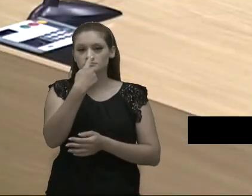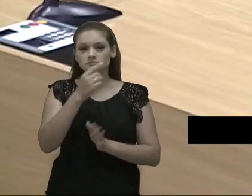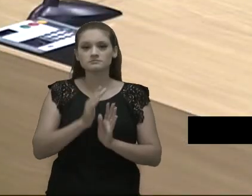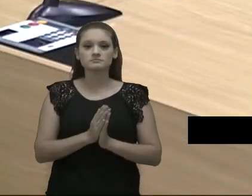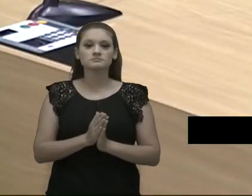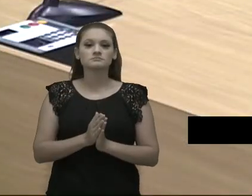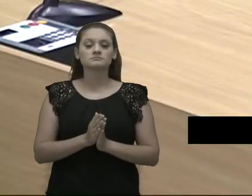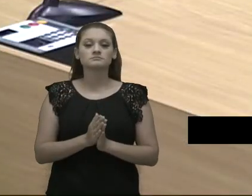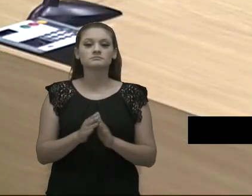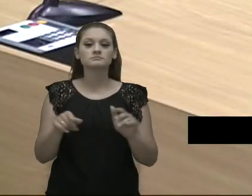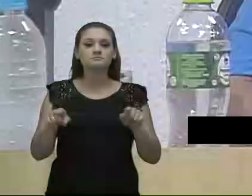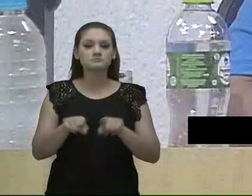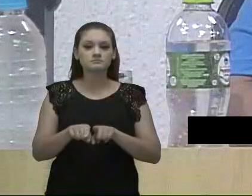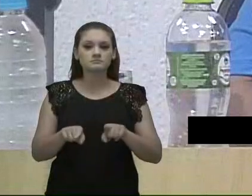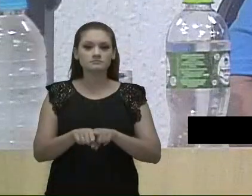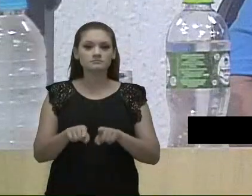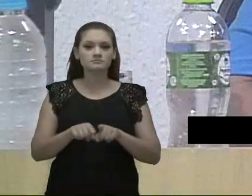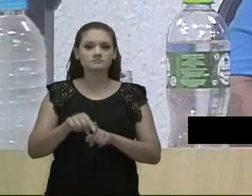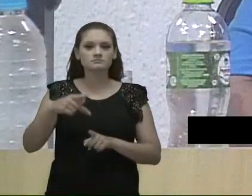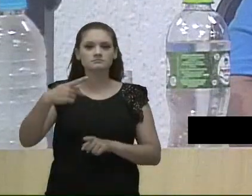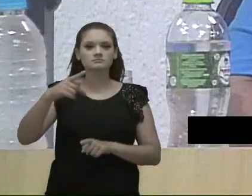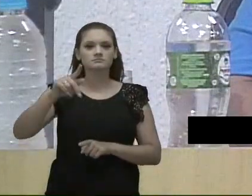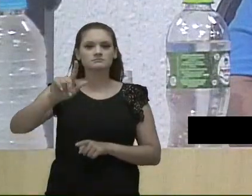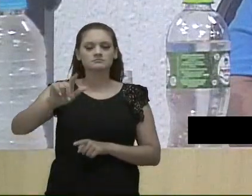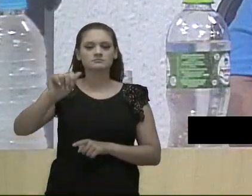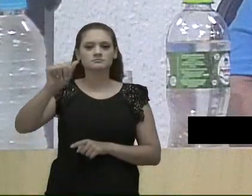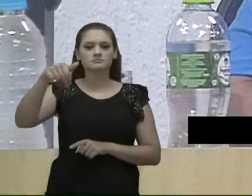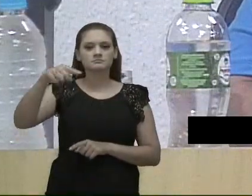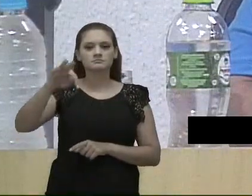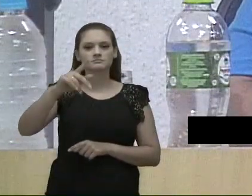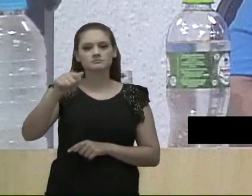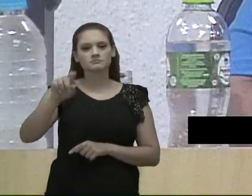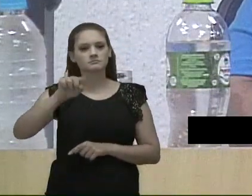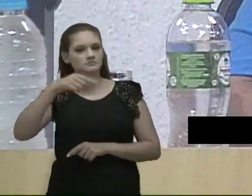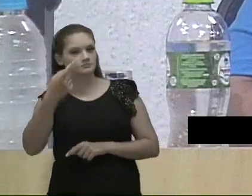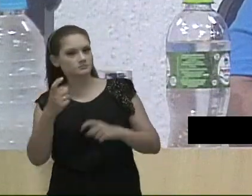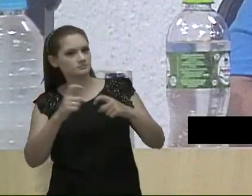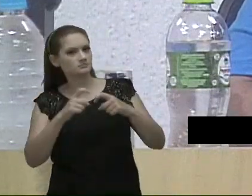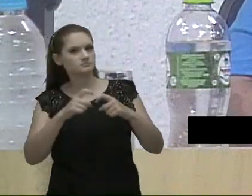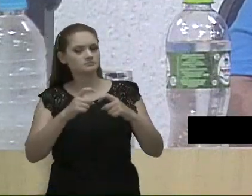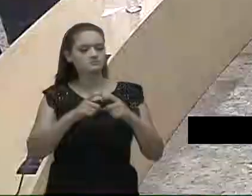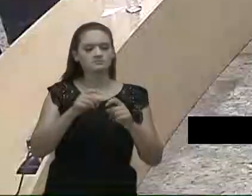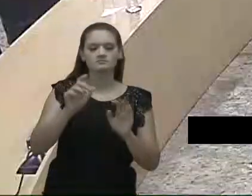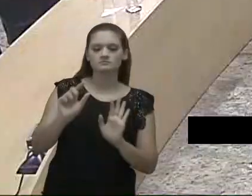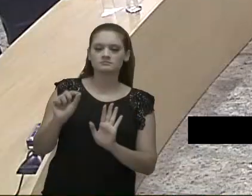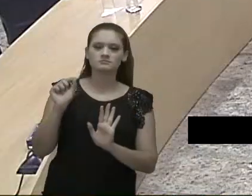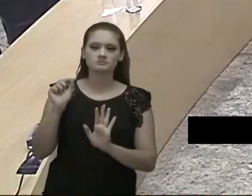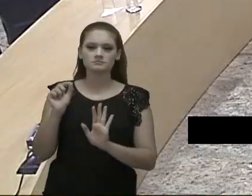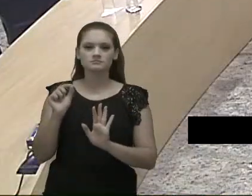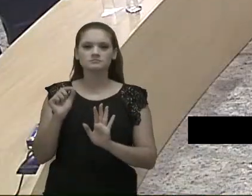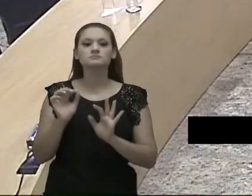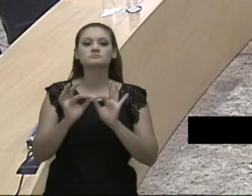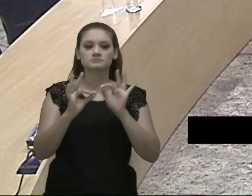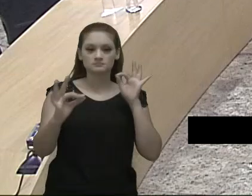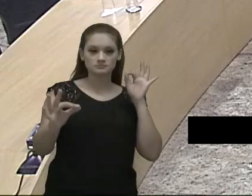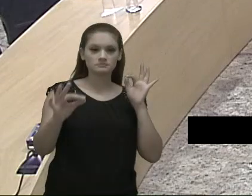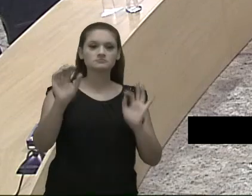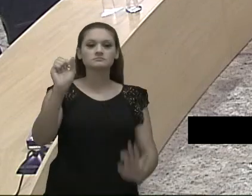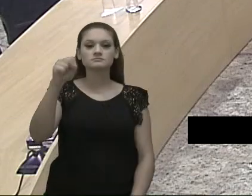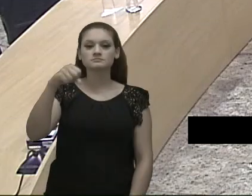os horários. Então o senhor pega um plantão e o outro médico ele pega um plantão. Seria mais ou menos isso? A distância, sim.